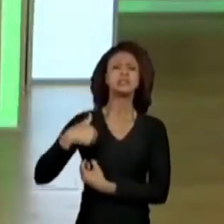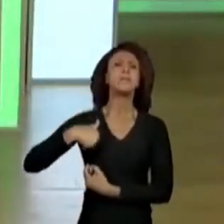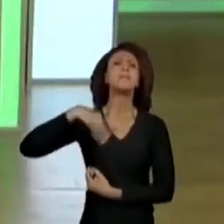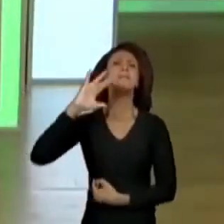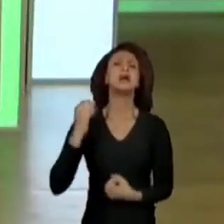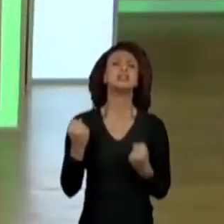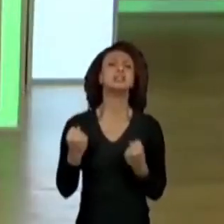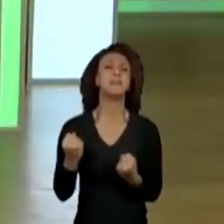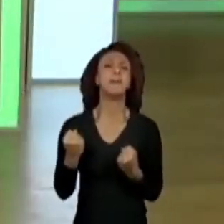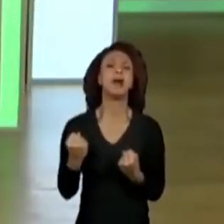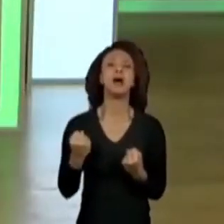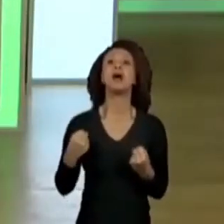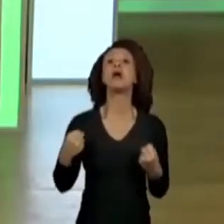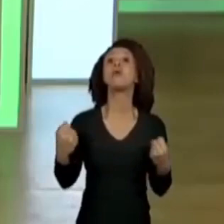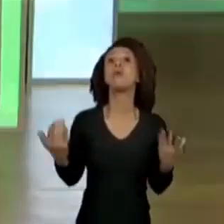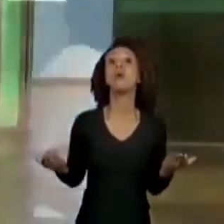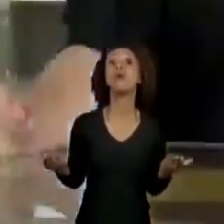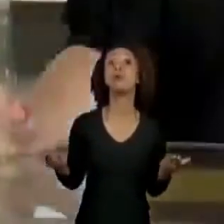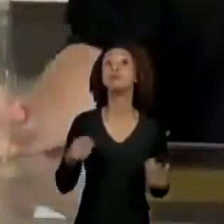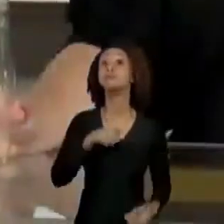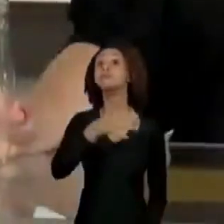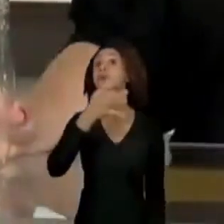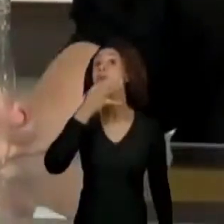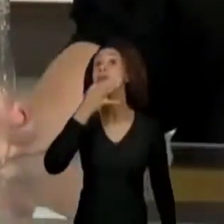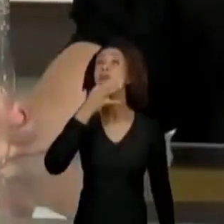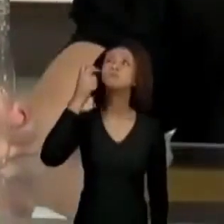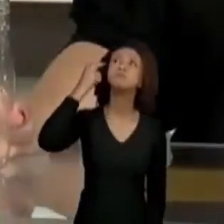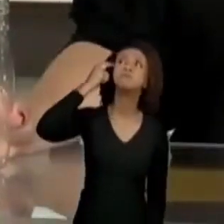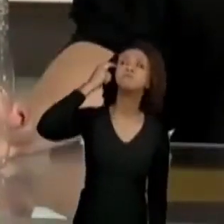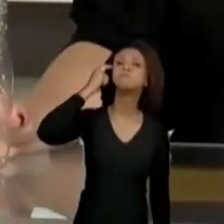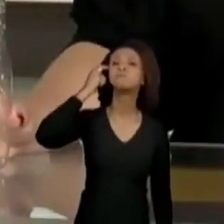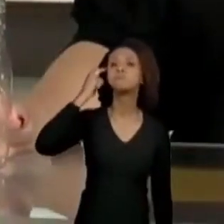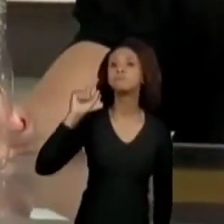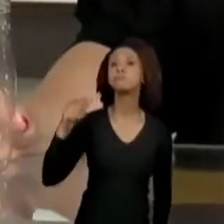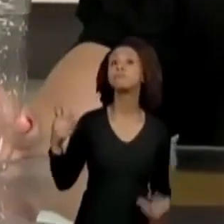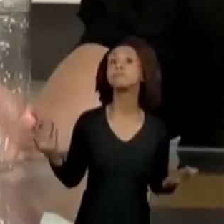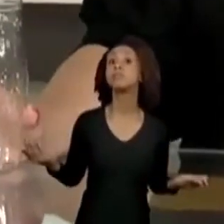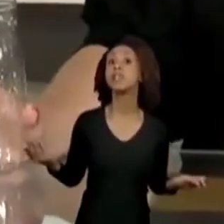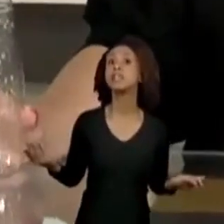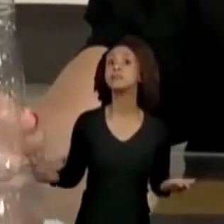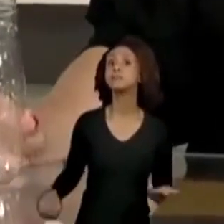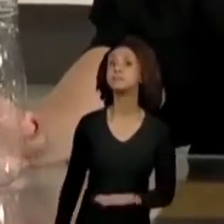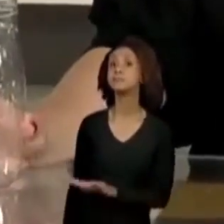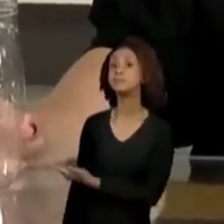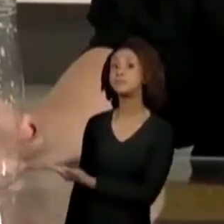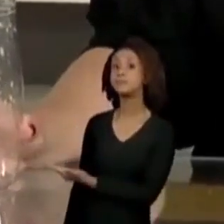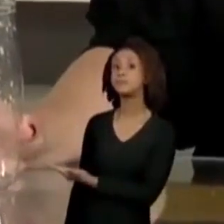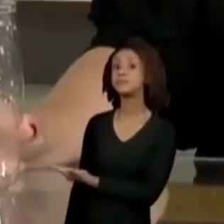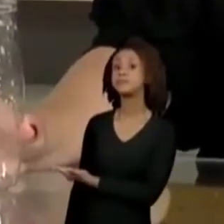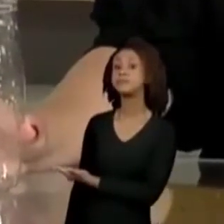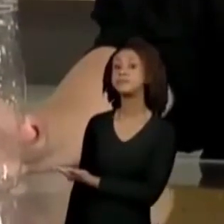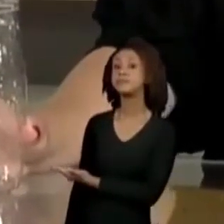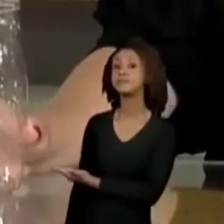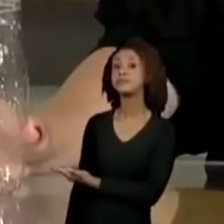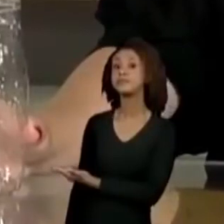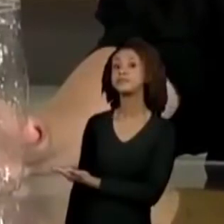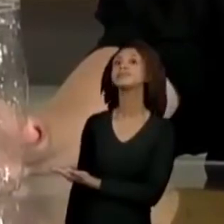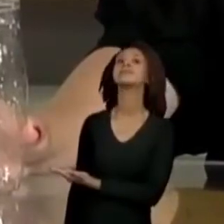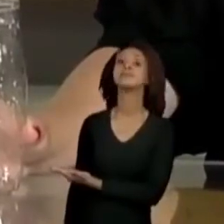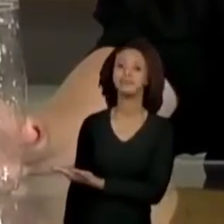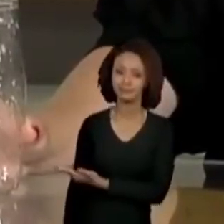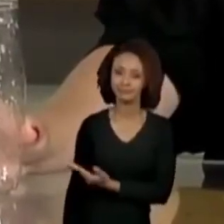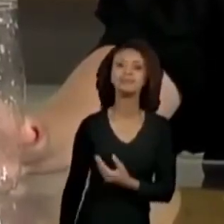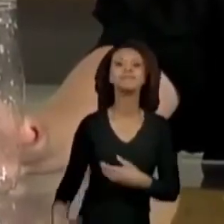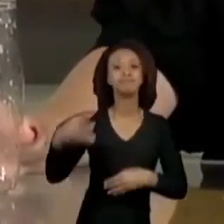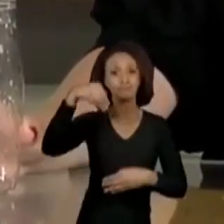O que, que vocês acham, né? E aí, a que está com o quê? Água.